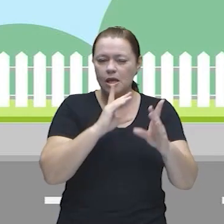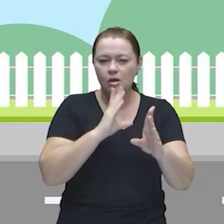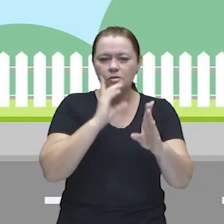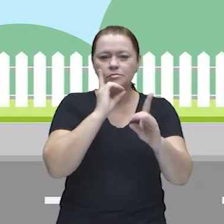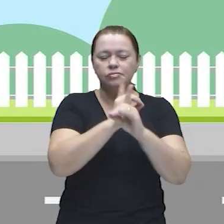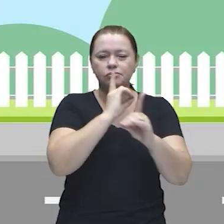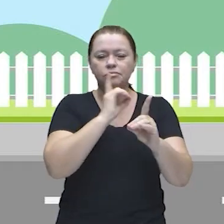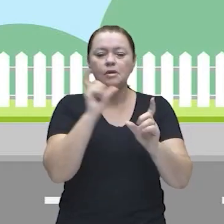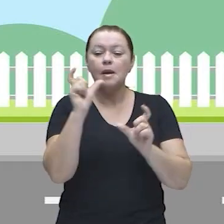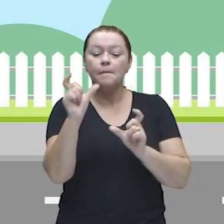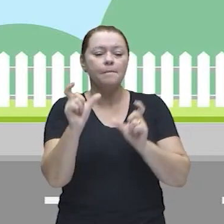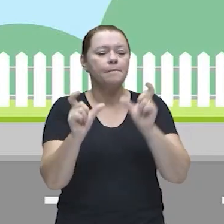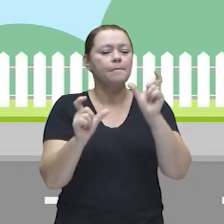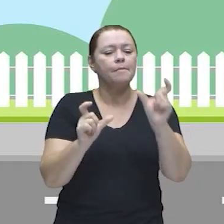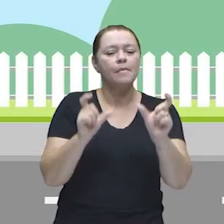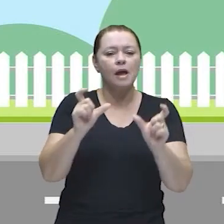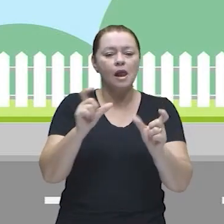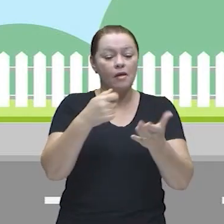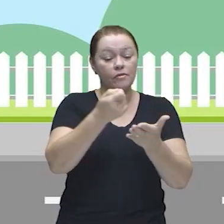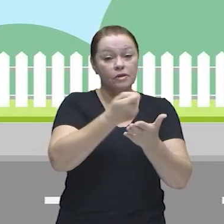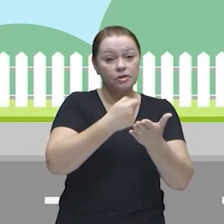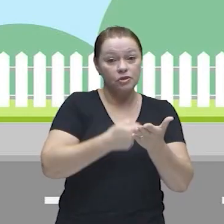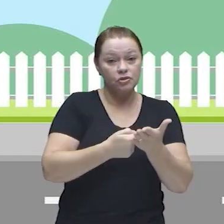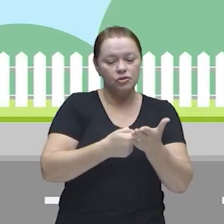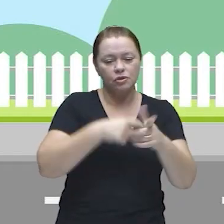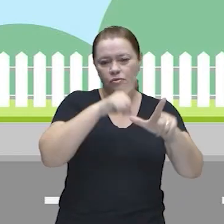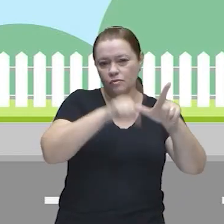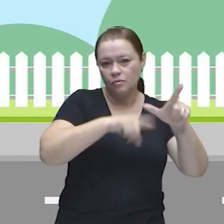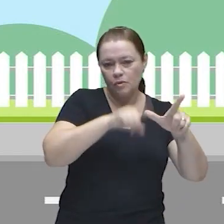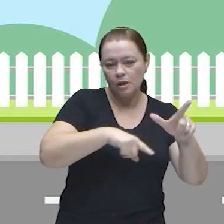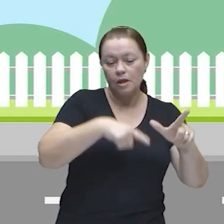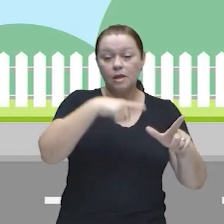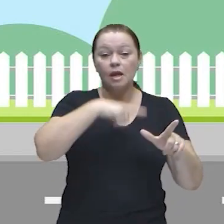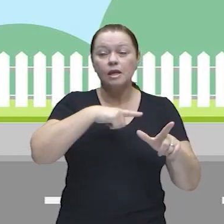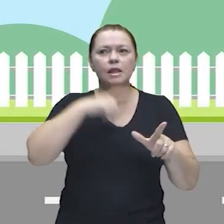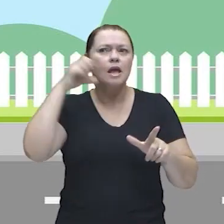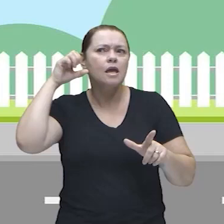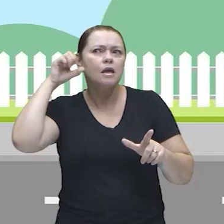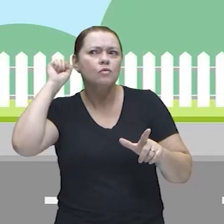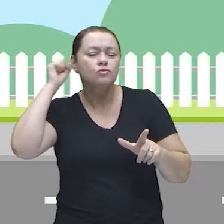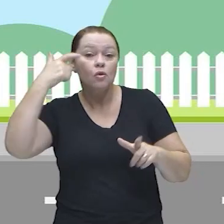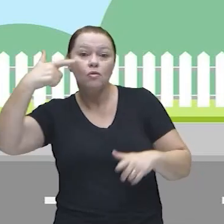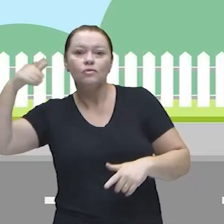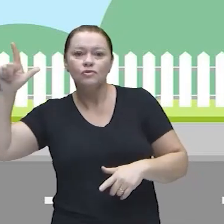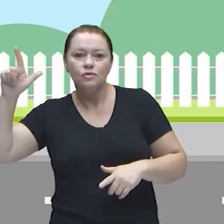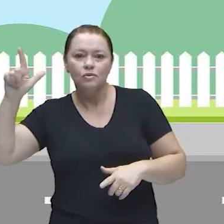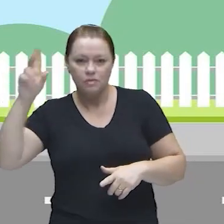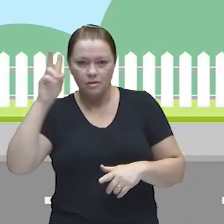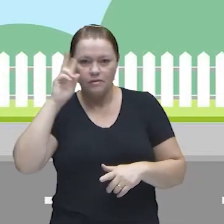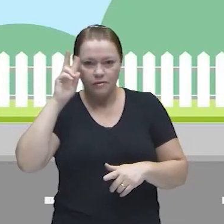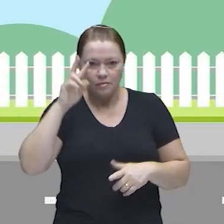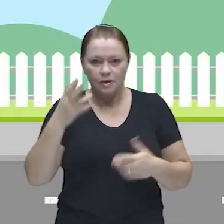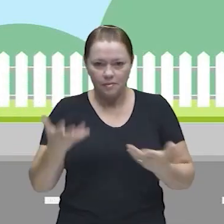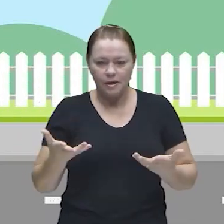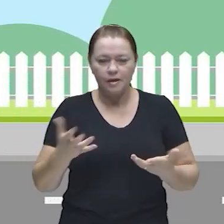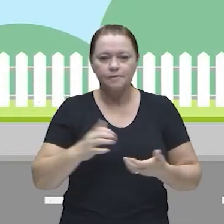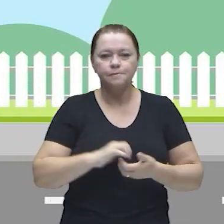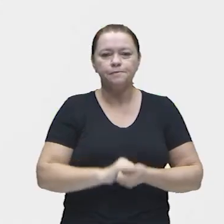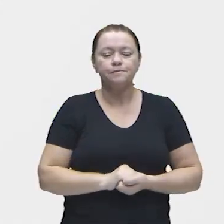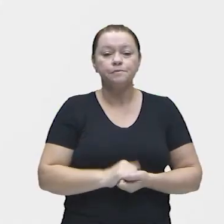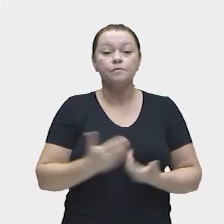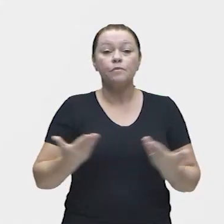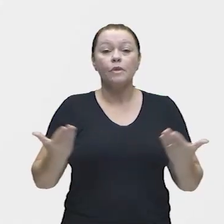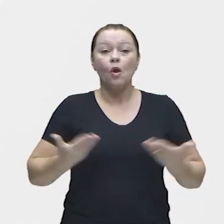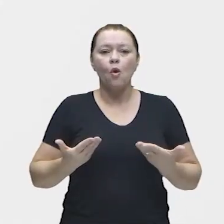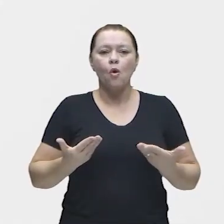palavras que são escritas com uma letra e tem som de outra. Mas vamos relembrar? Leiam comigo aqui, ó. Hoje